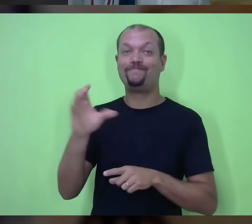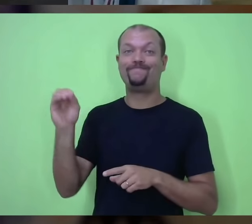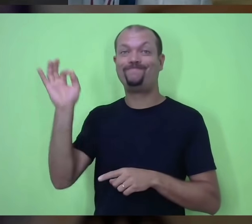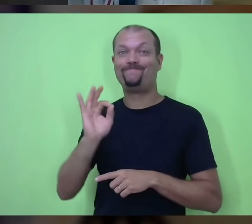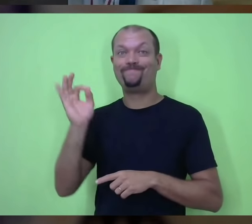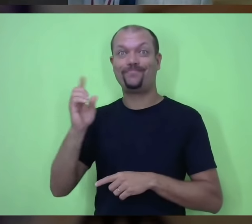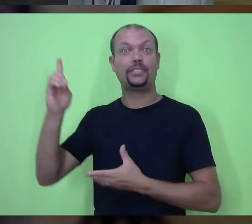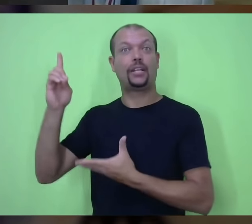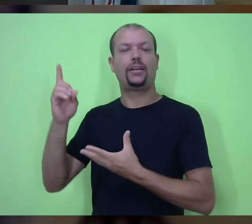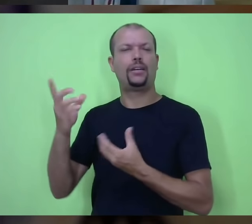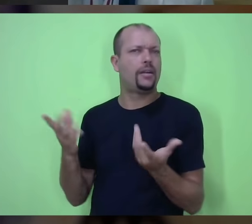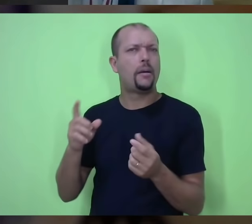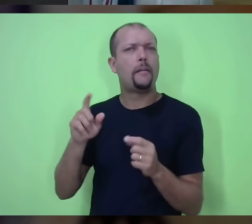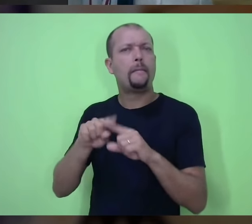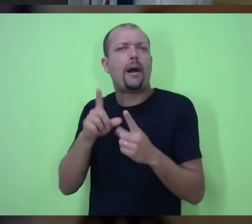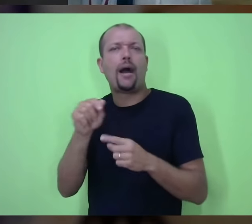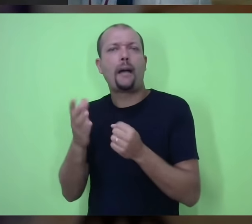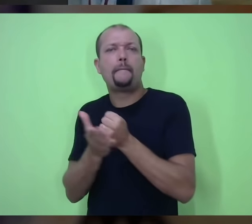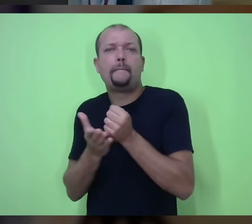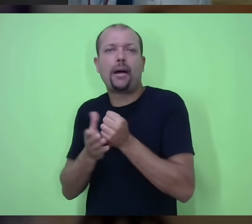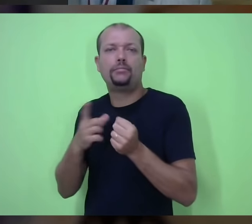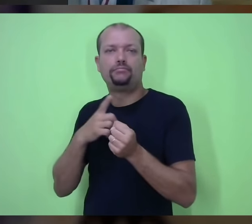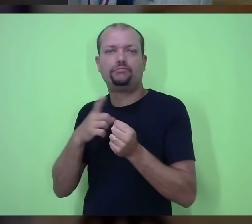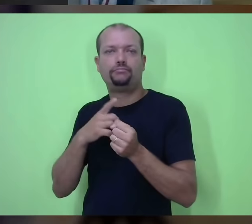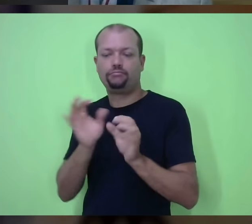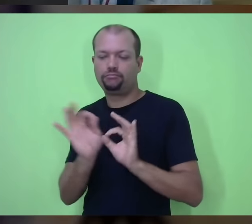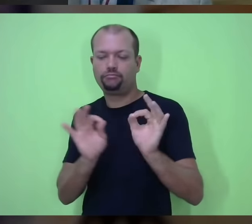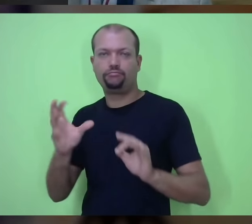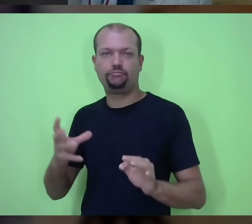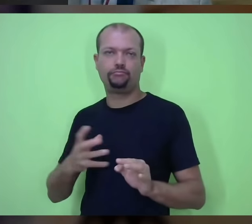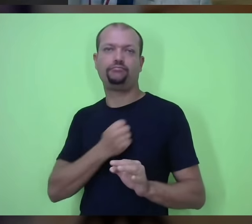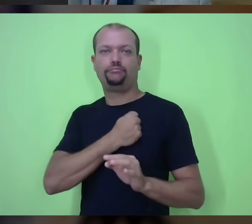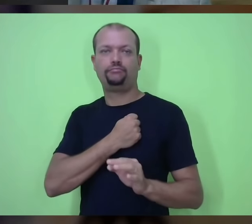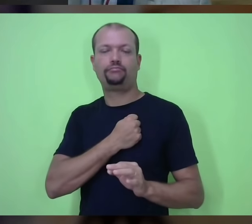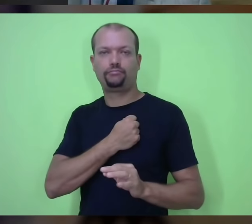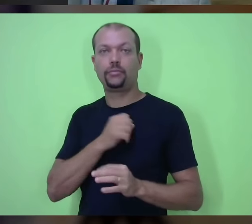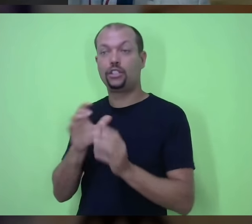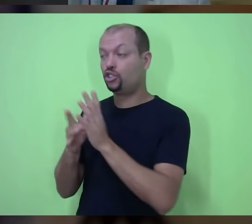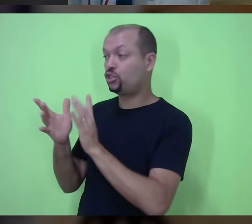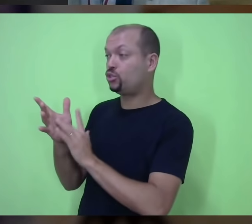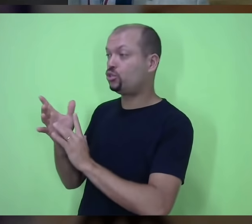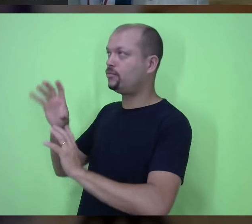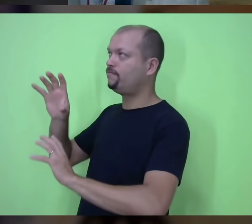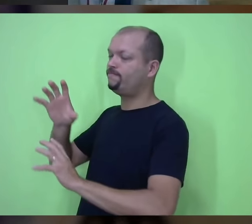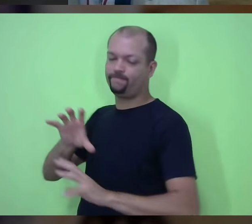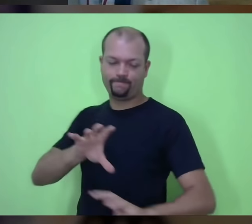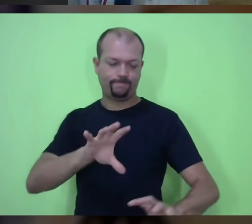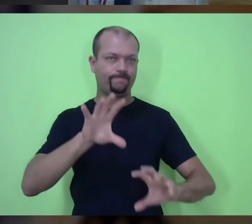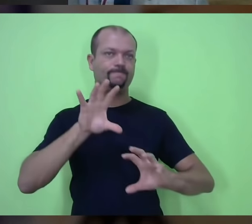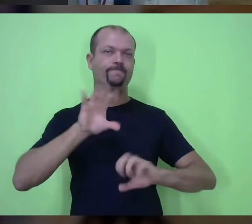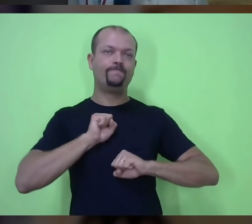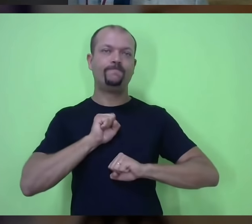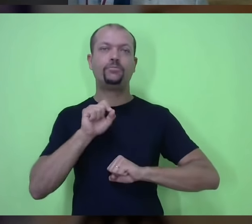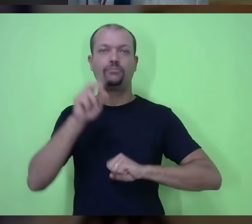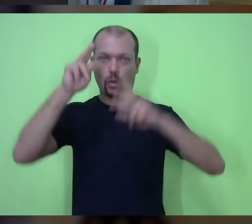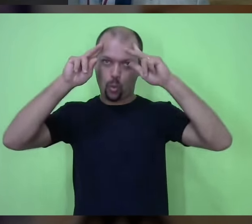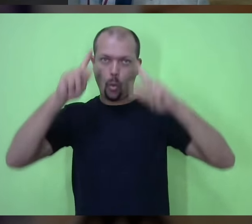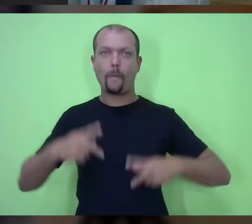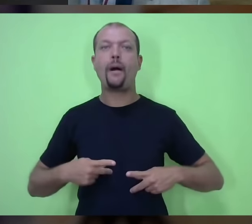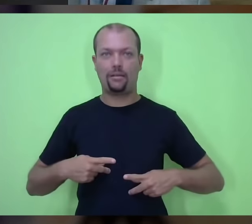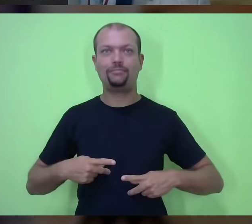Deus. Mas esse é o fundamento que nós encontramos do plano da salvação. Jesus ter tomado a nossa natureza, não é? A